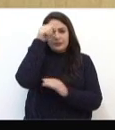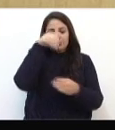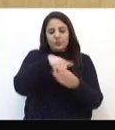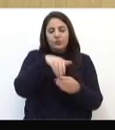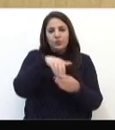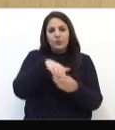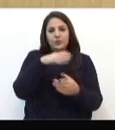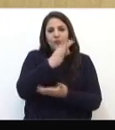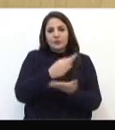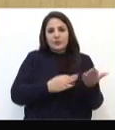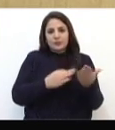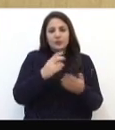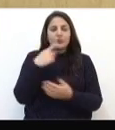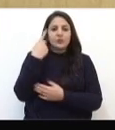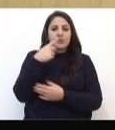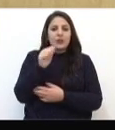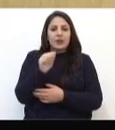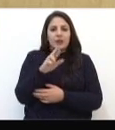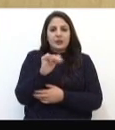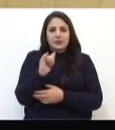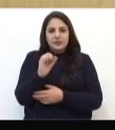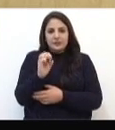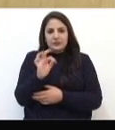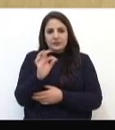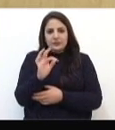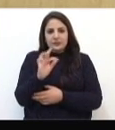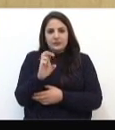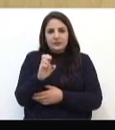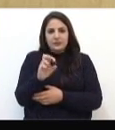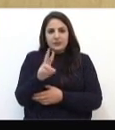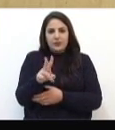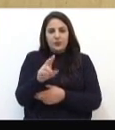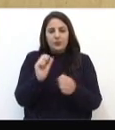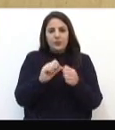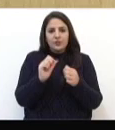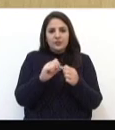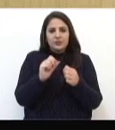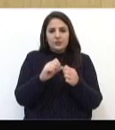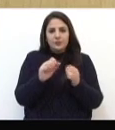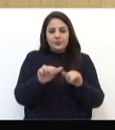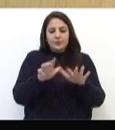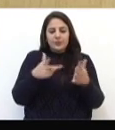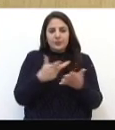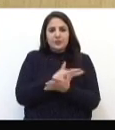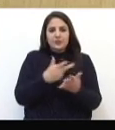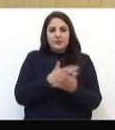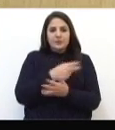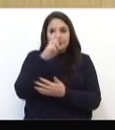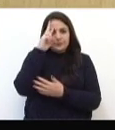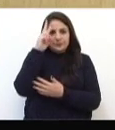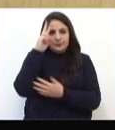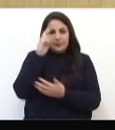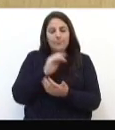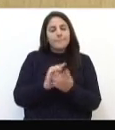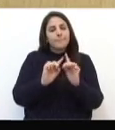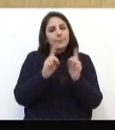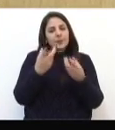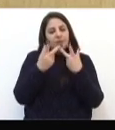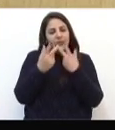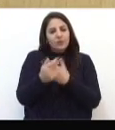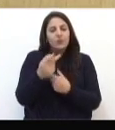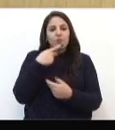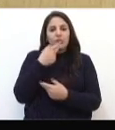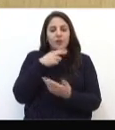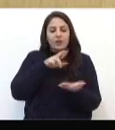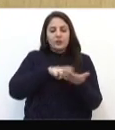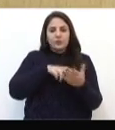ao texto do vereador Aristeu Dalalana está prevista para acontecer na sessão plenária de segunda-feira. Mas,